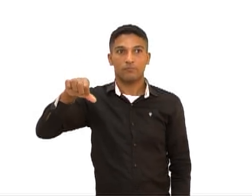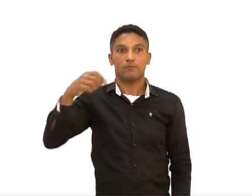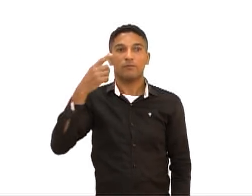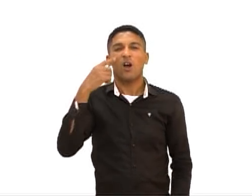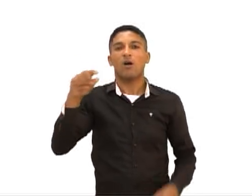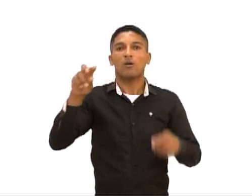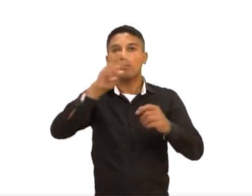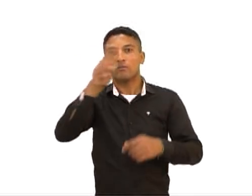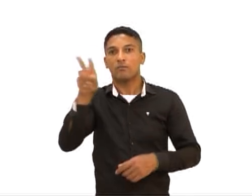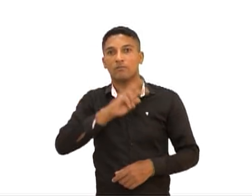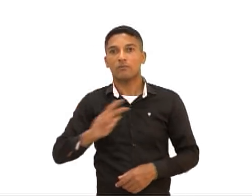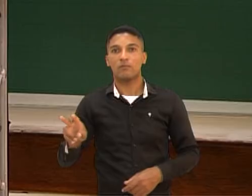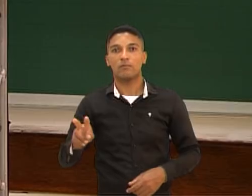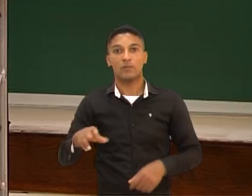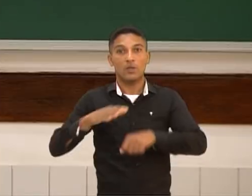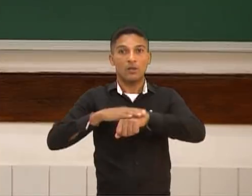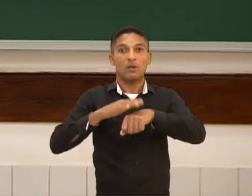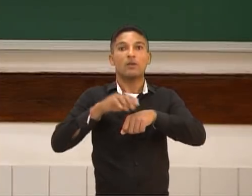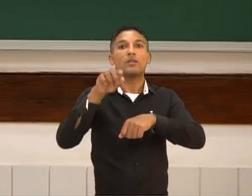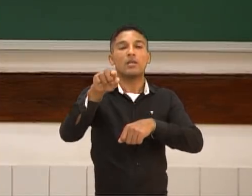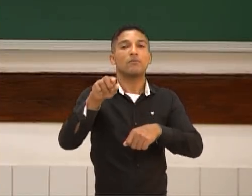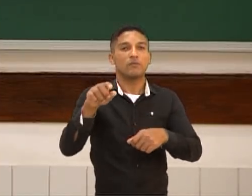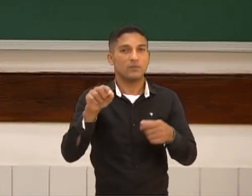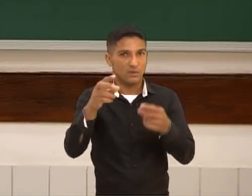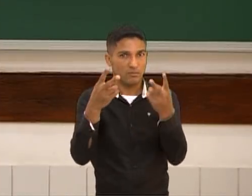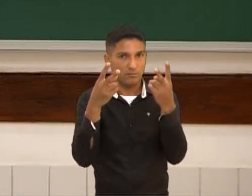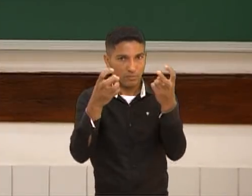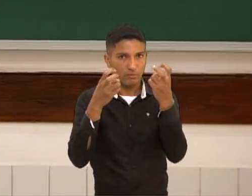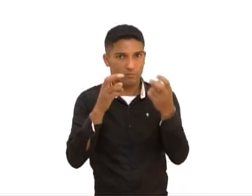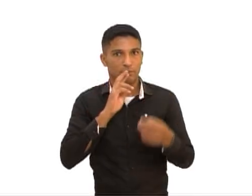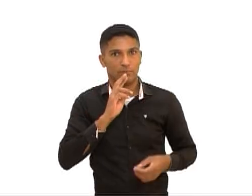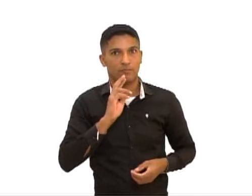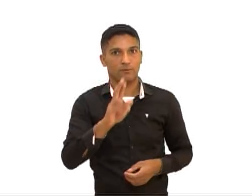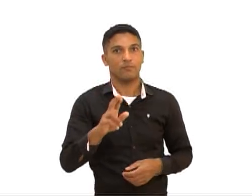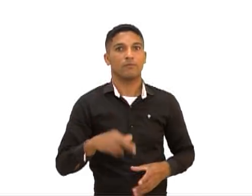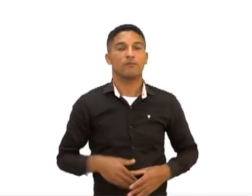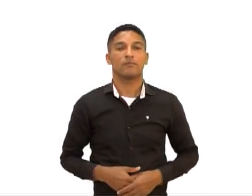sua produção. Um tempo para vocês elaborarem essa resposta.